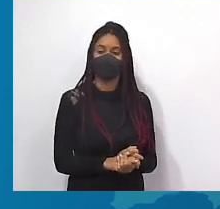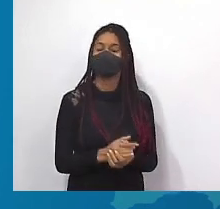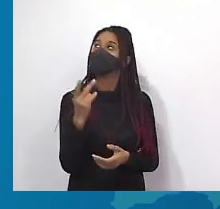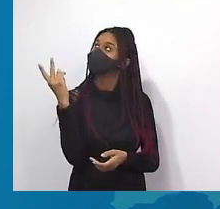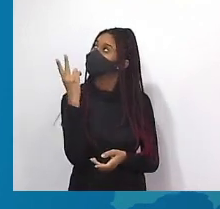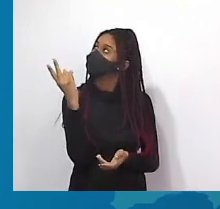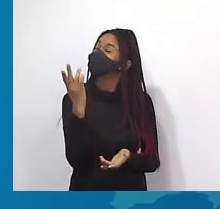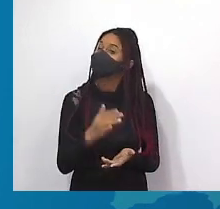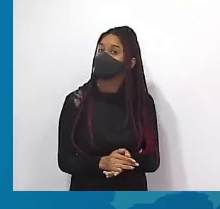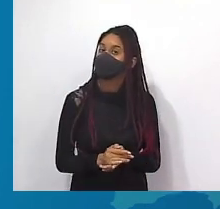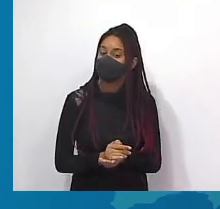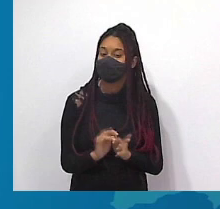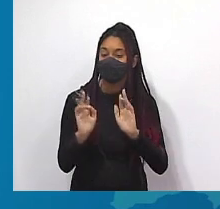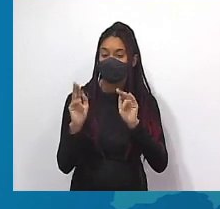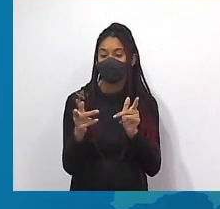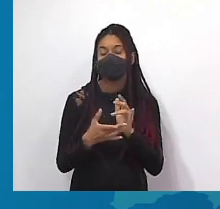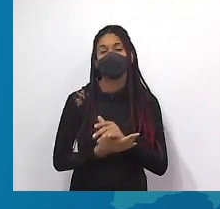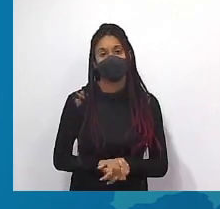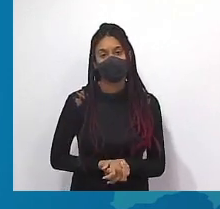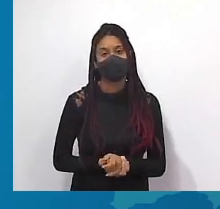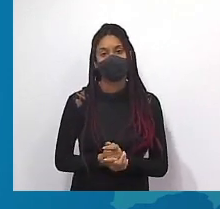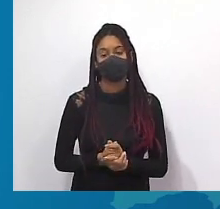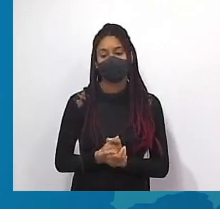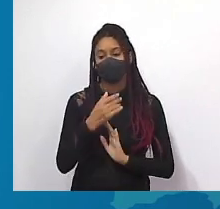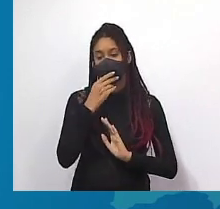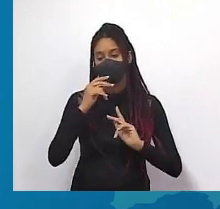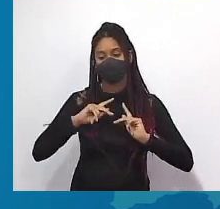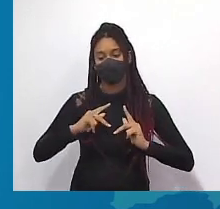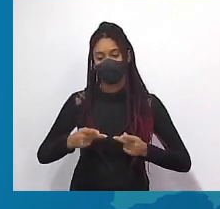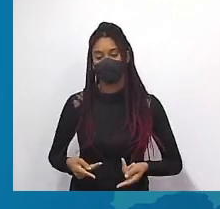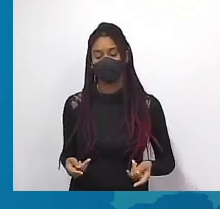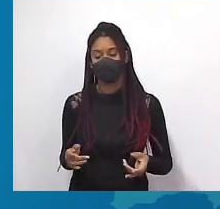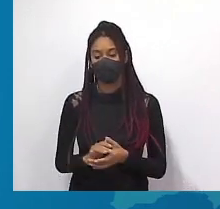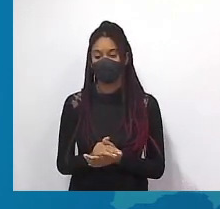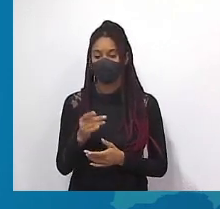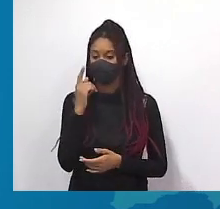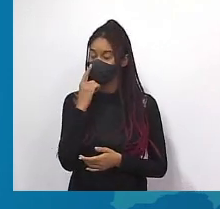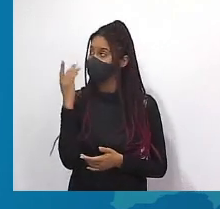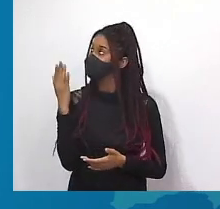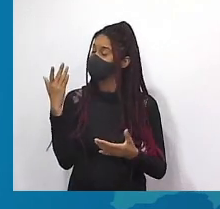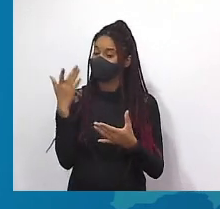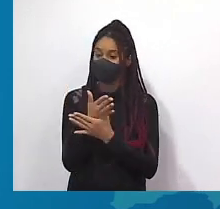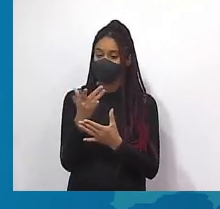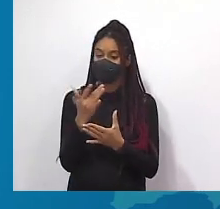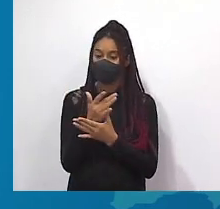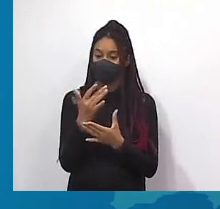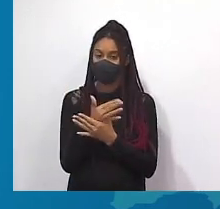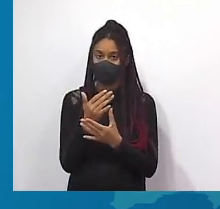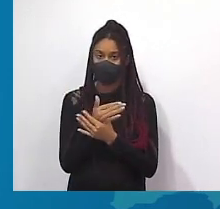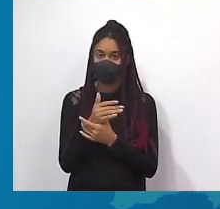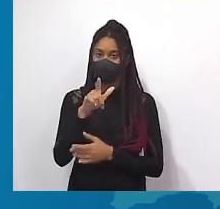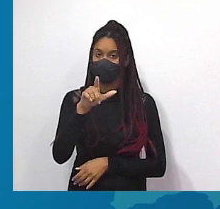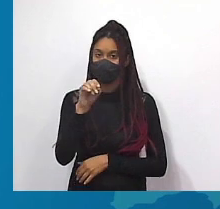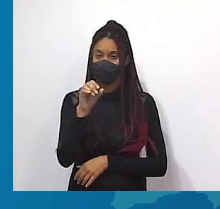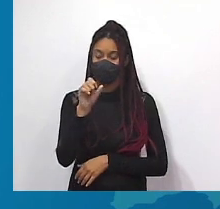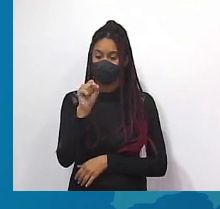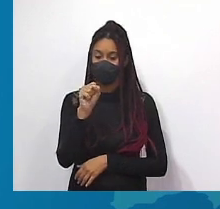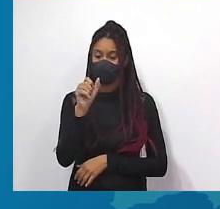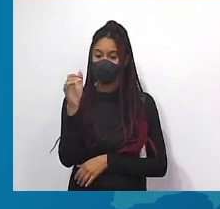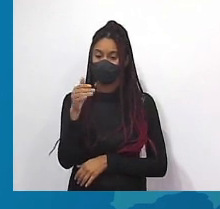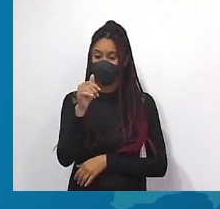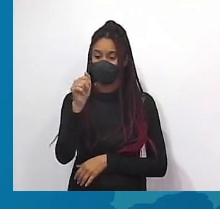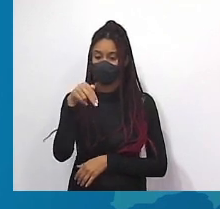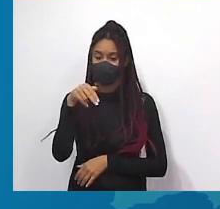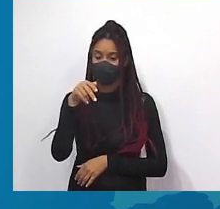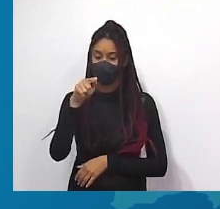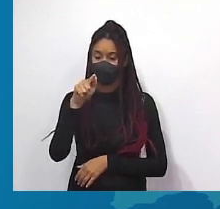Então, isso é uma outra interferência humana no clima. Nesta imagem aqui, eu trago a cidade de Los Angeles, nos Estados Unidos, né? E você vai perceber ali que é